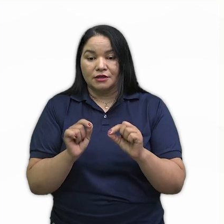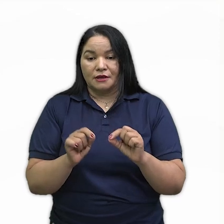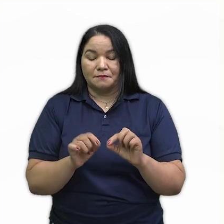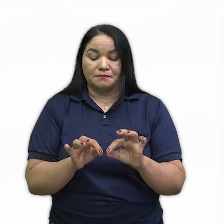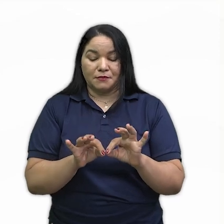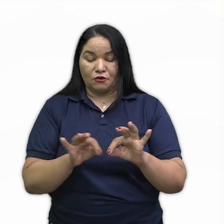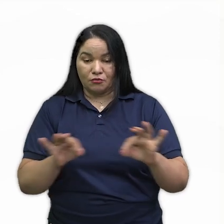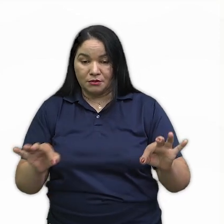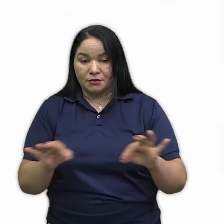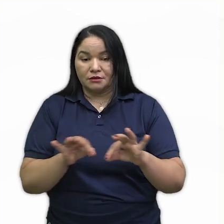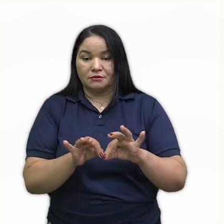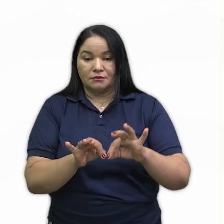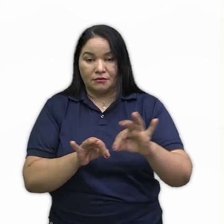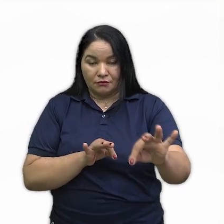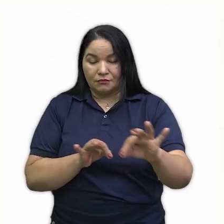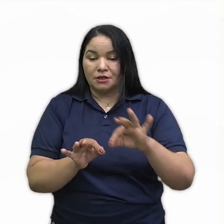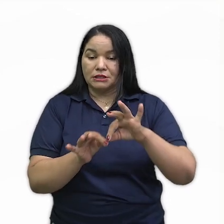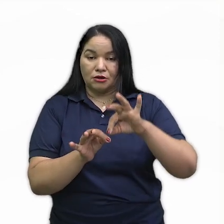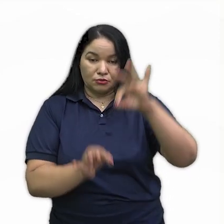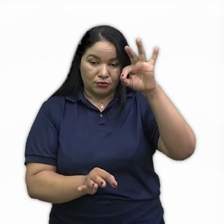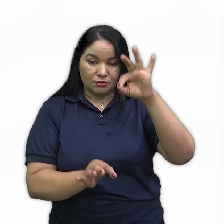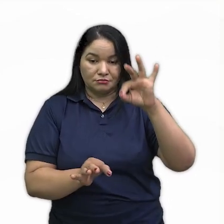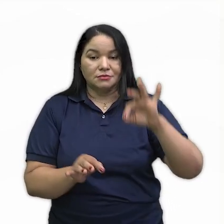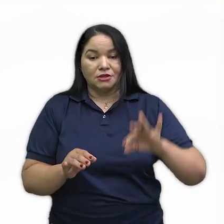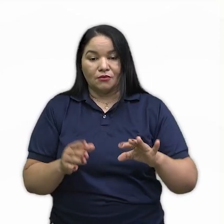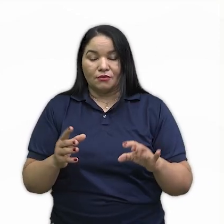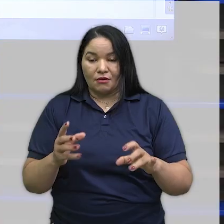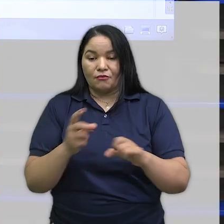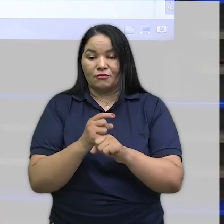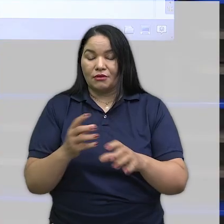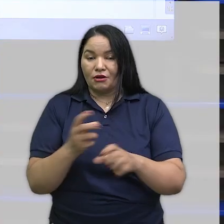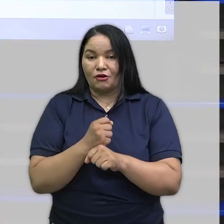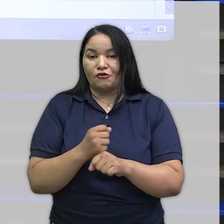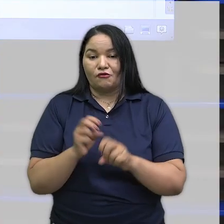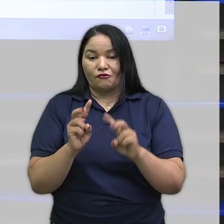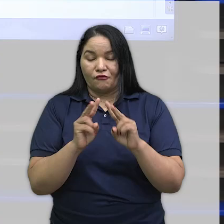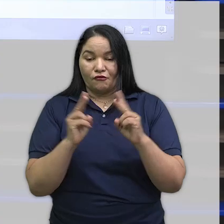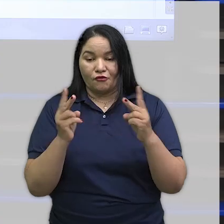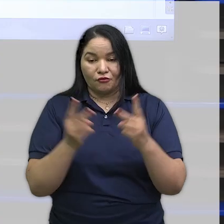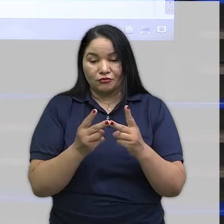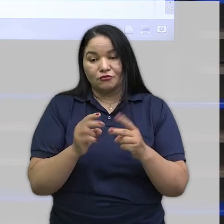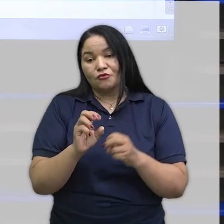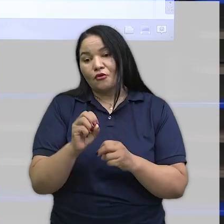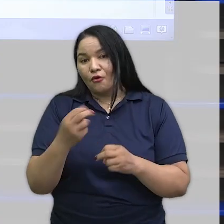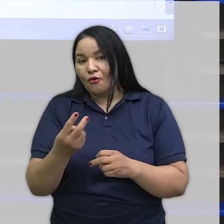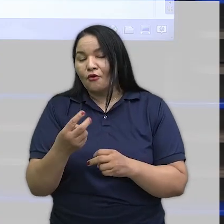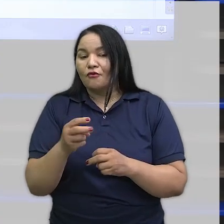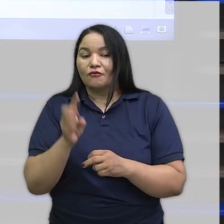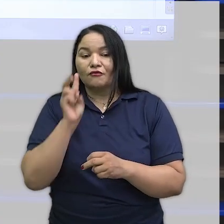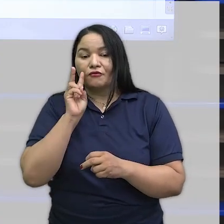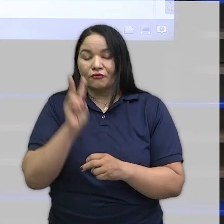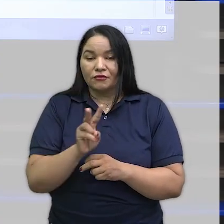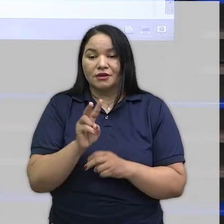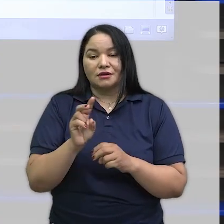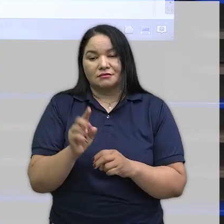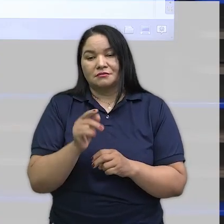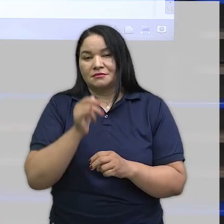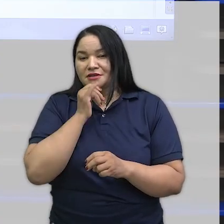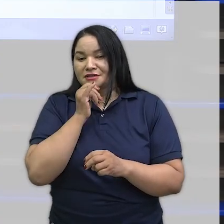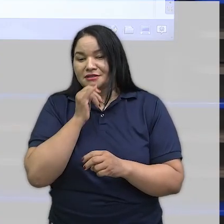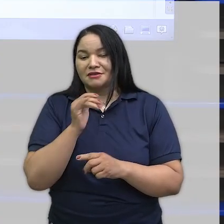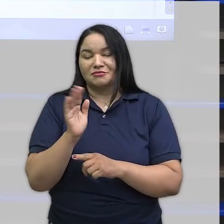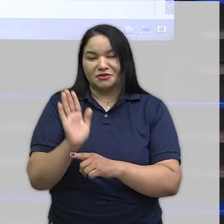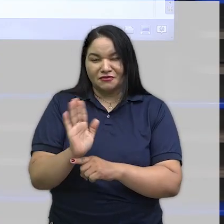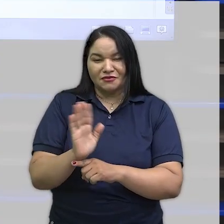falando aí de 3 dimensões, tá? Comprimento, largura e altura. Por isso que quando a gente calcula o volume, ou